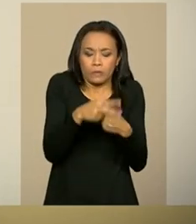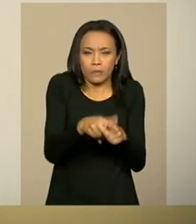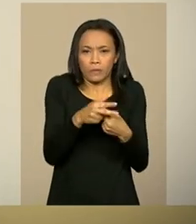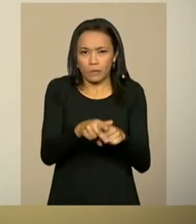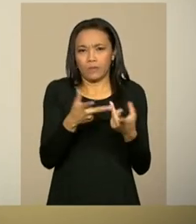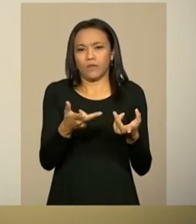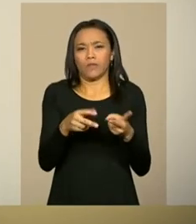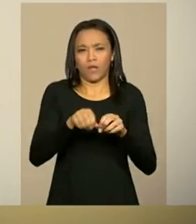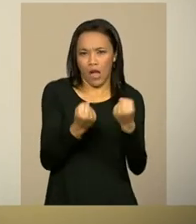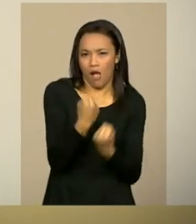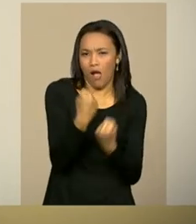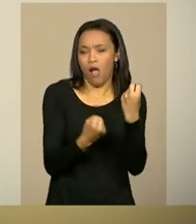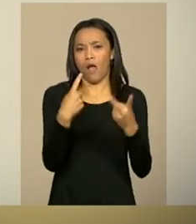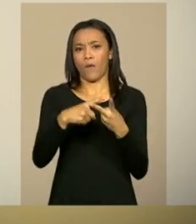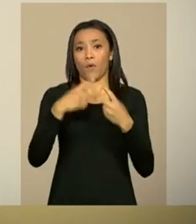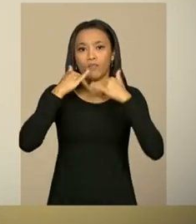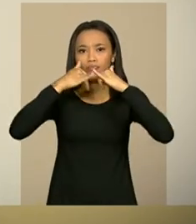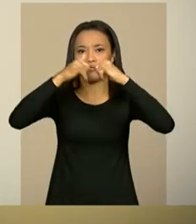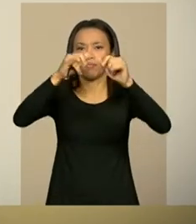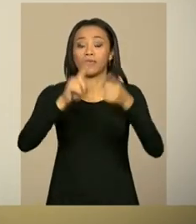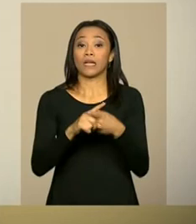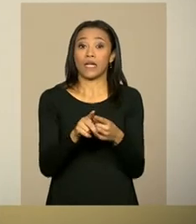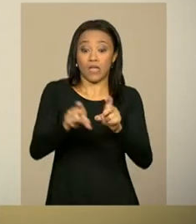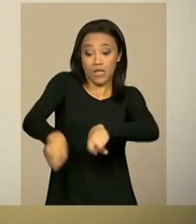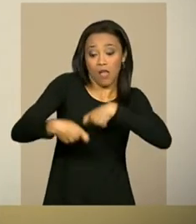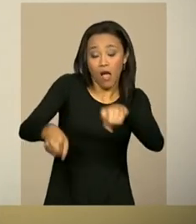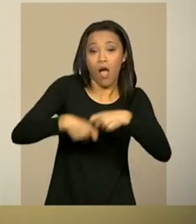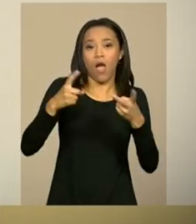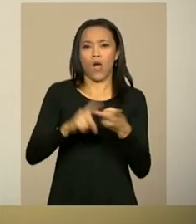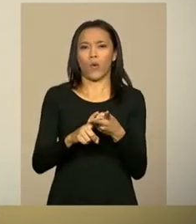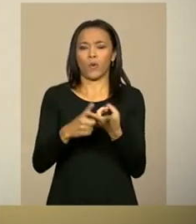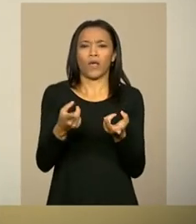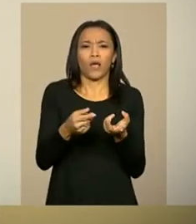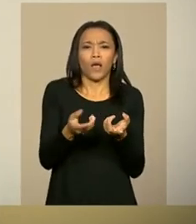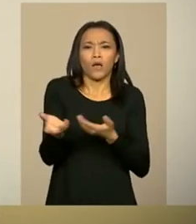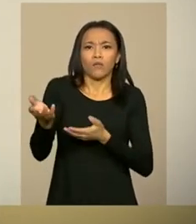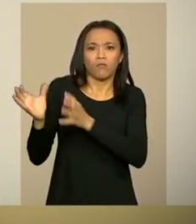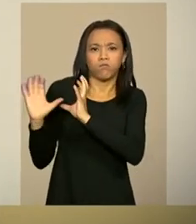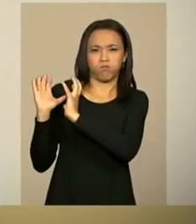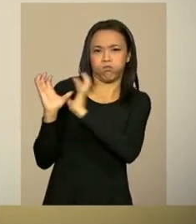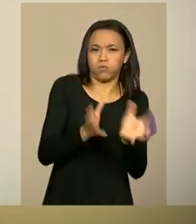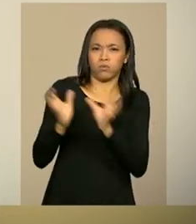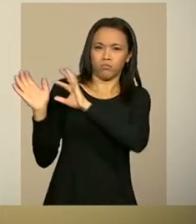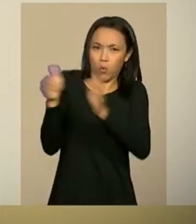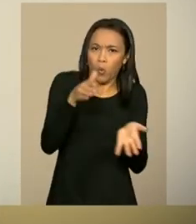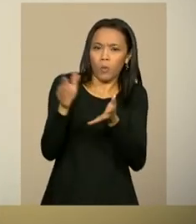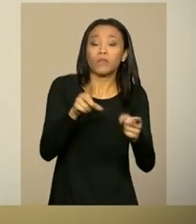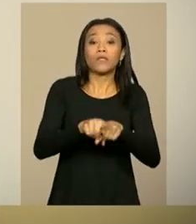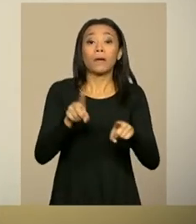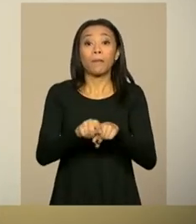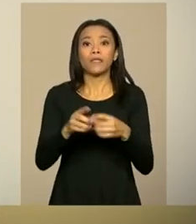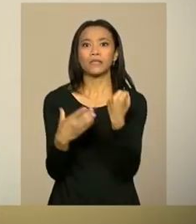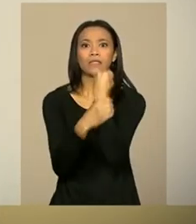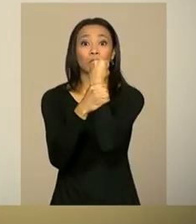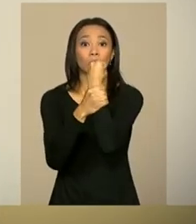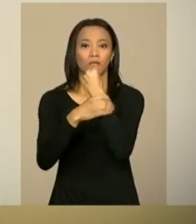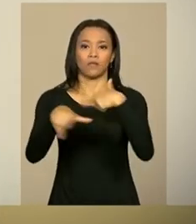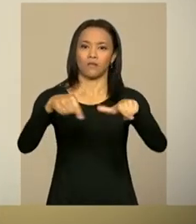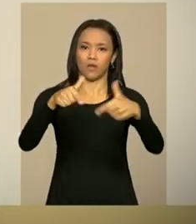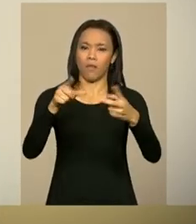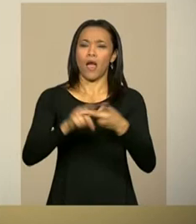eletrônica eletrotécnica técnico agrícola movimentação de cargas técnico em segurança do trabalho